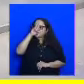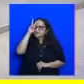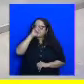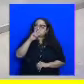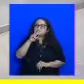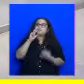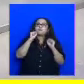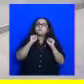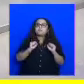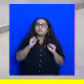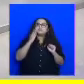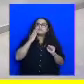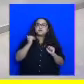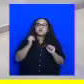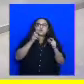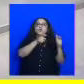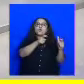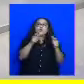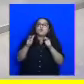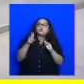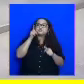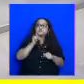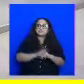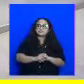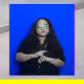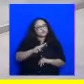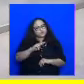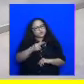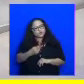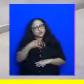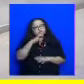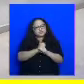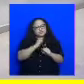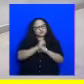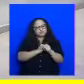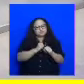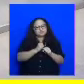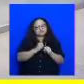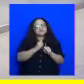poderá saber de onde são as apostas vencedoras ou se o prêmio está acumulado